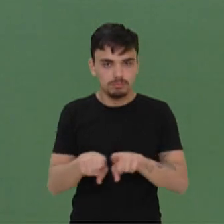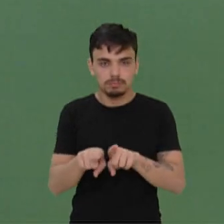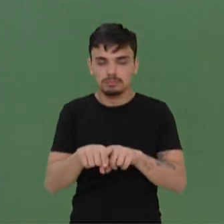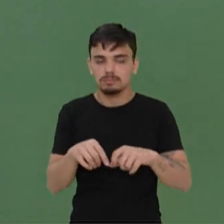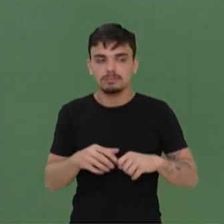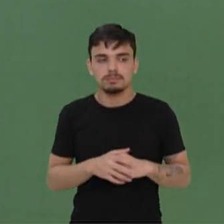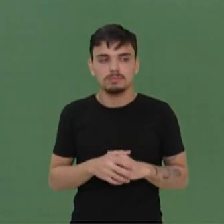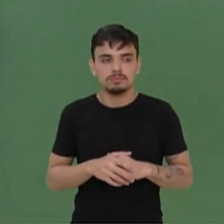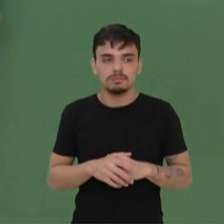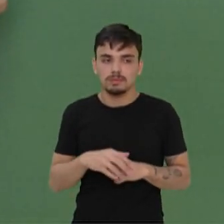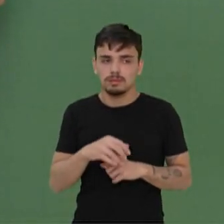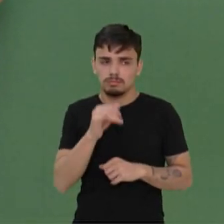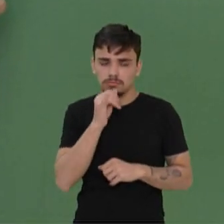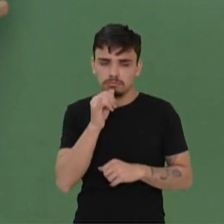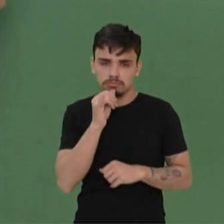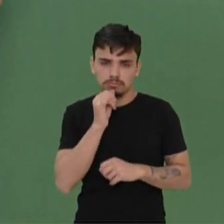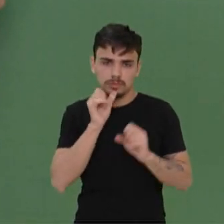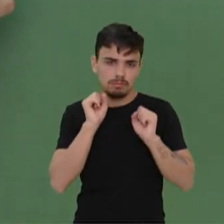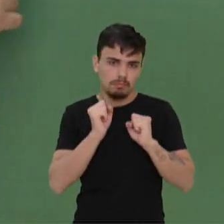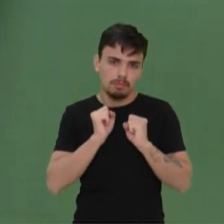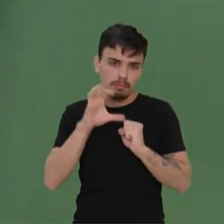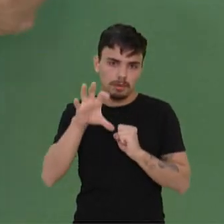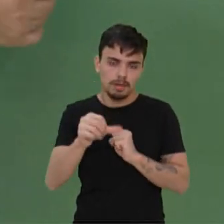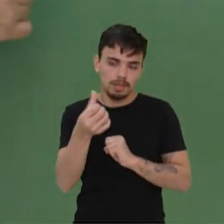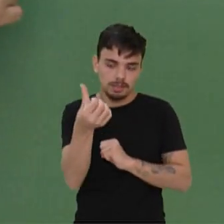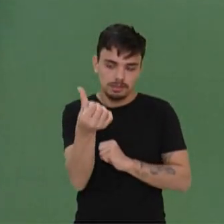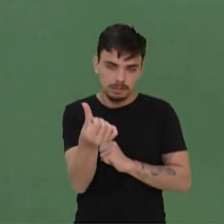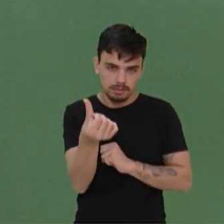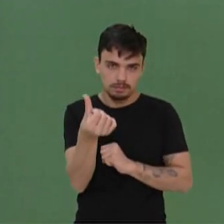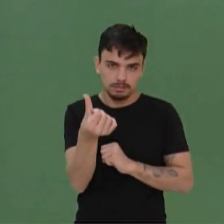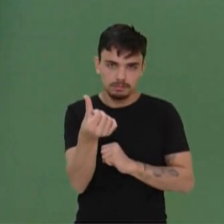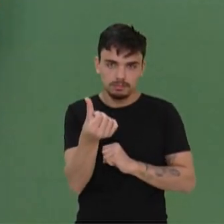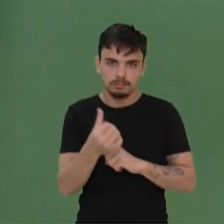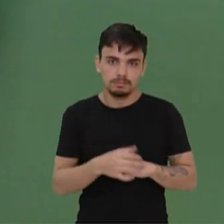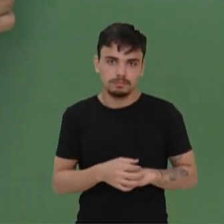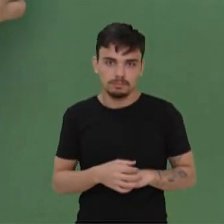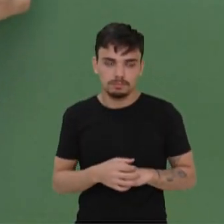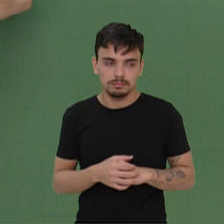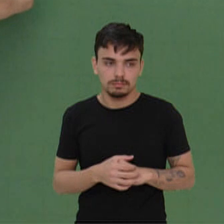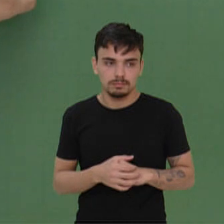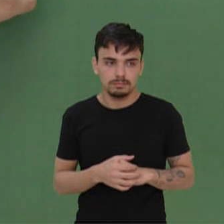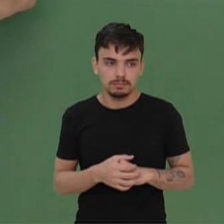aqui que eu queira pegar o 6, vamos dizer que o 6, né,